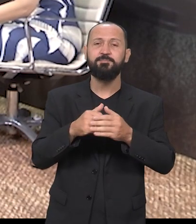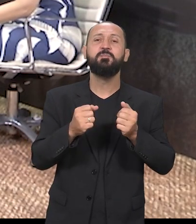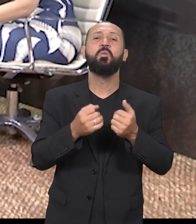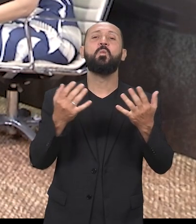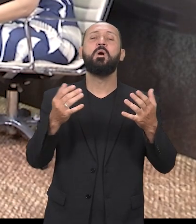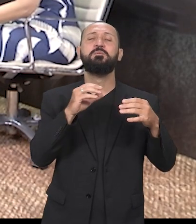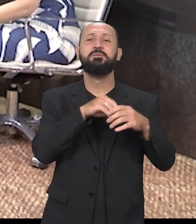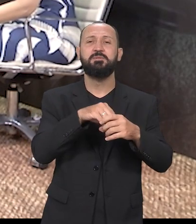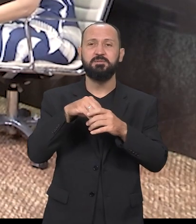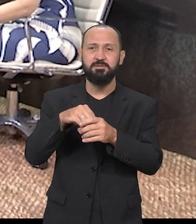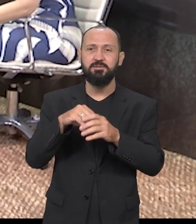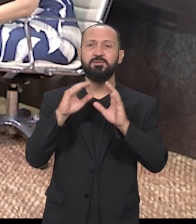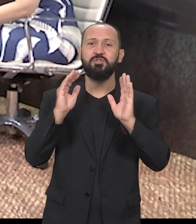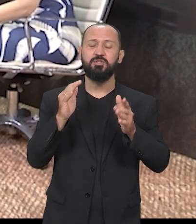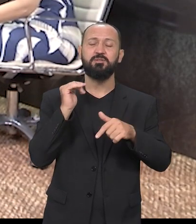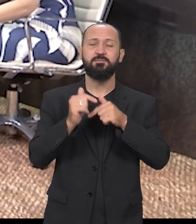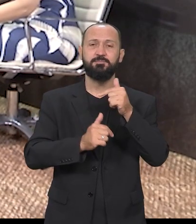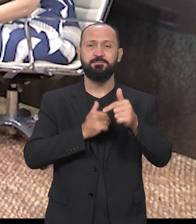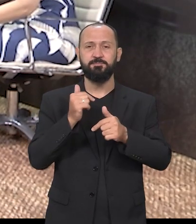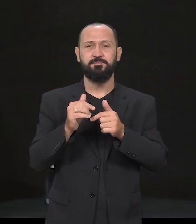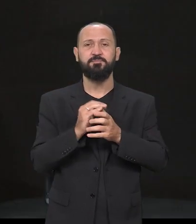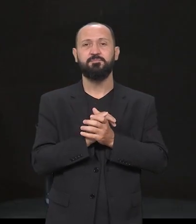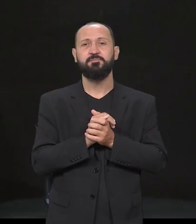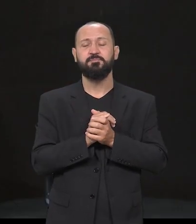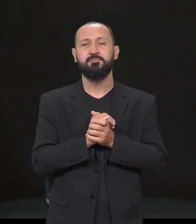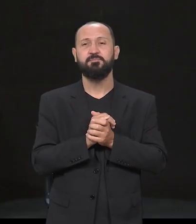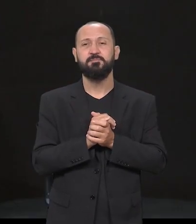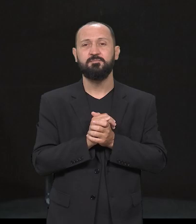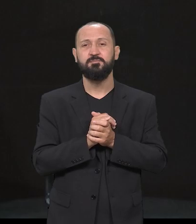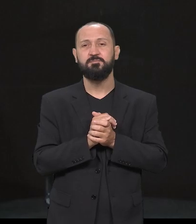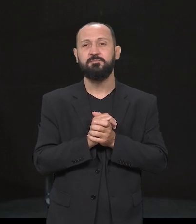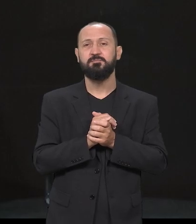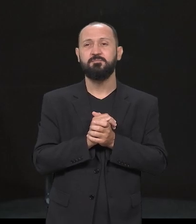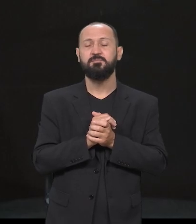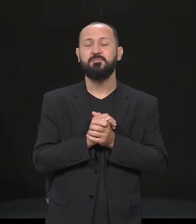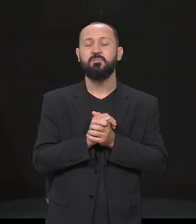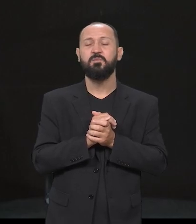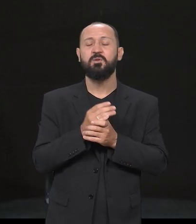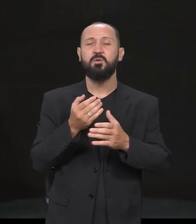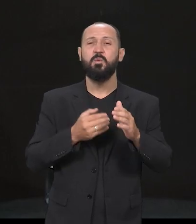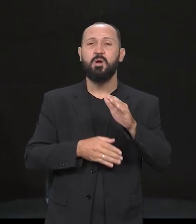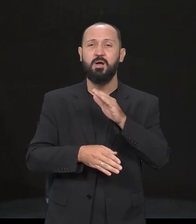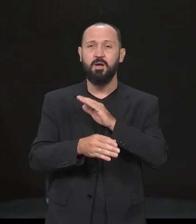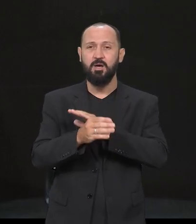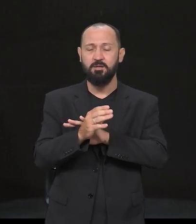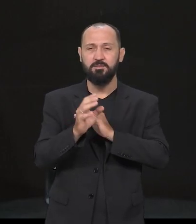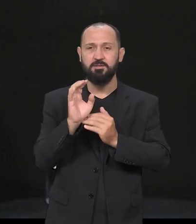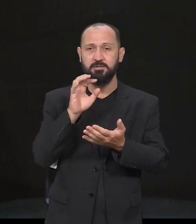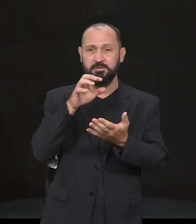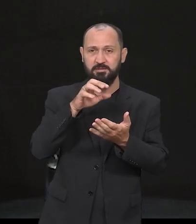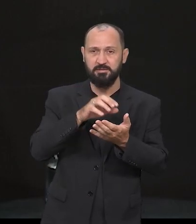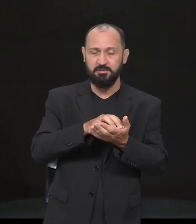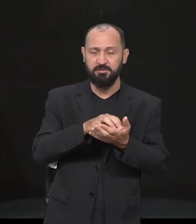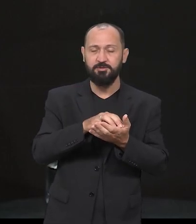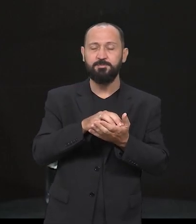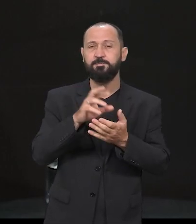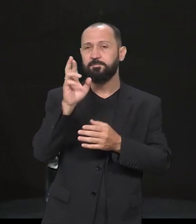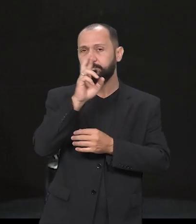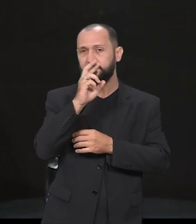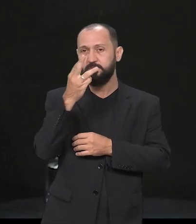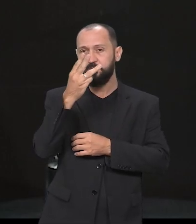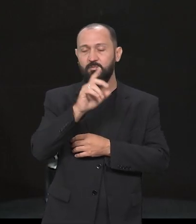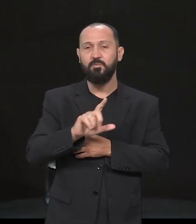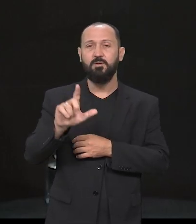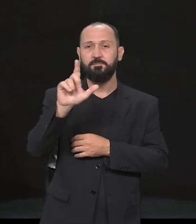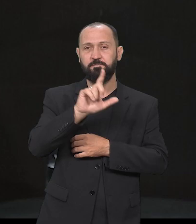em quais setores você já trabalhou? Quando eu entrei, eu fui lotada na unidade de perícias de